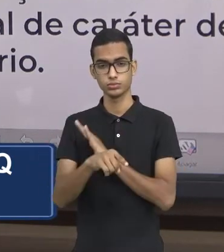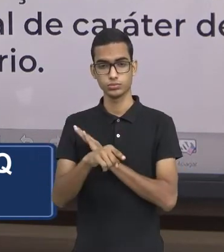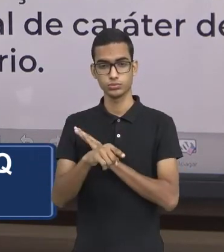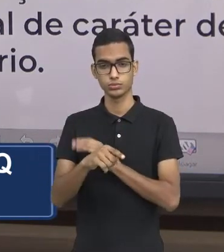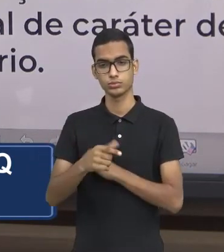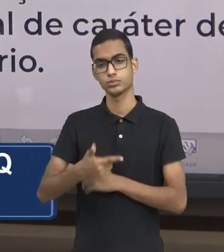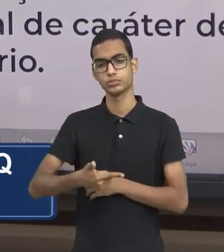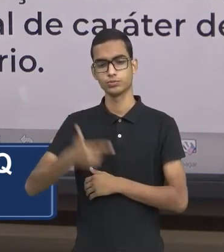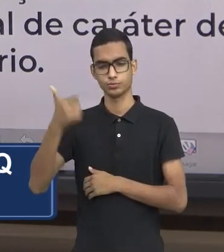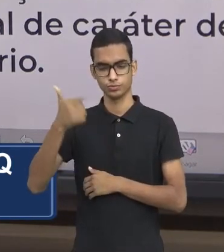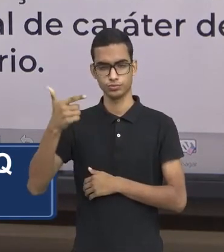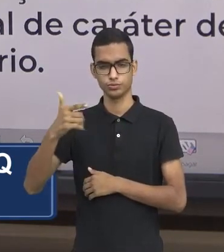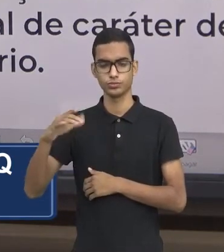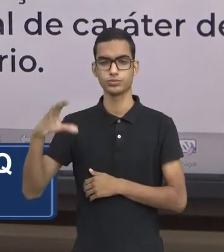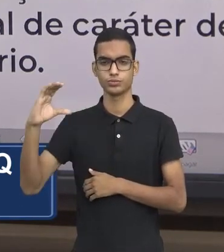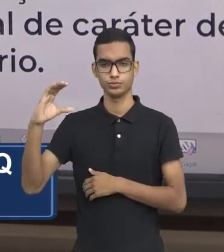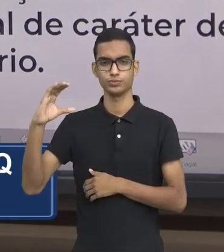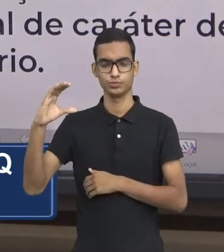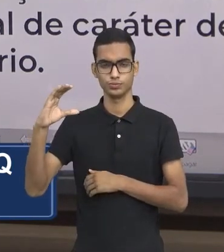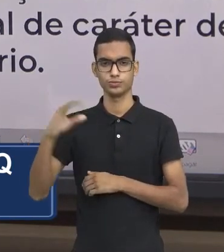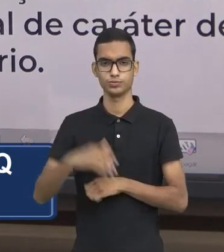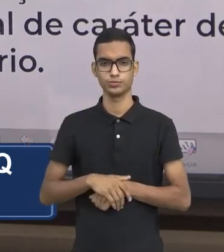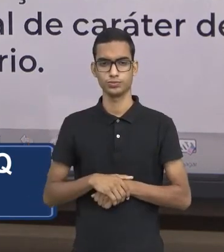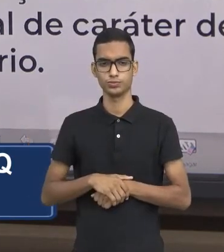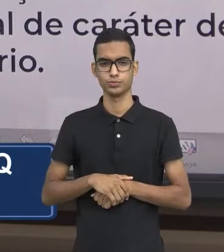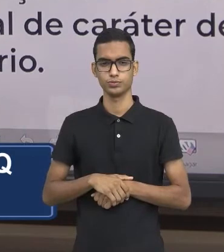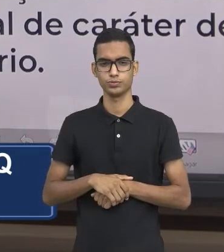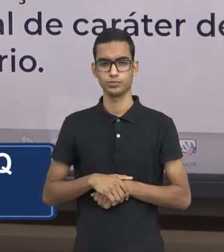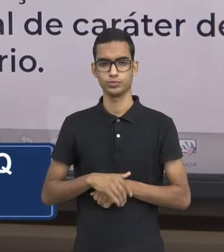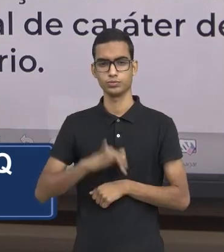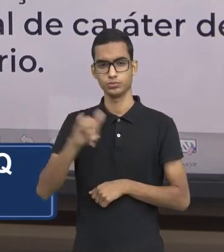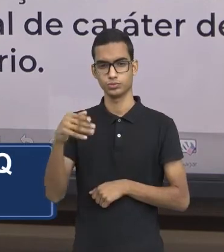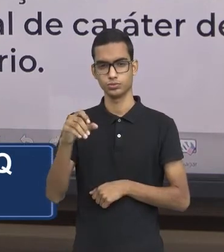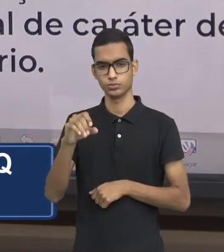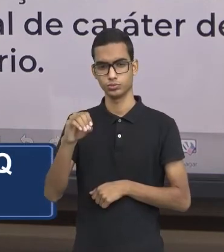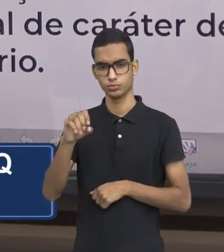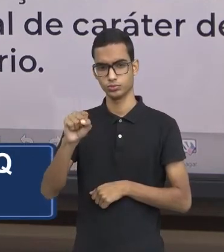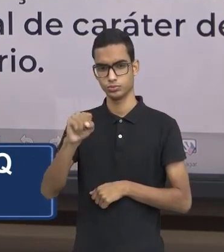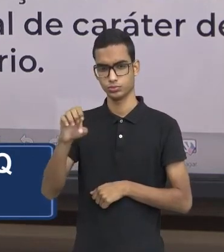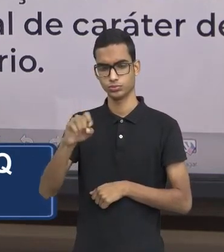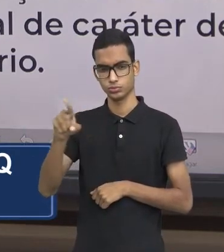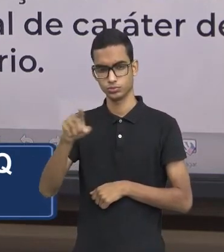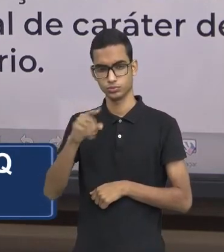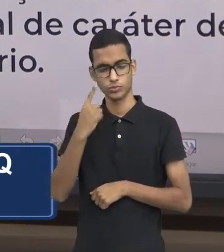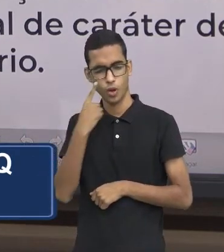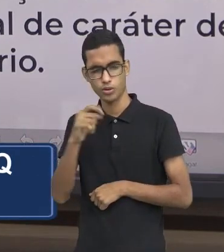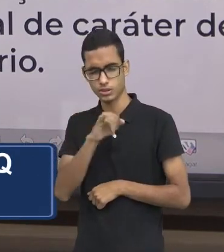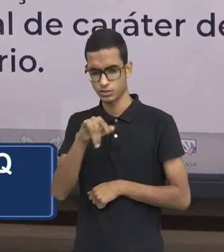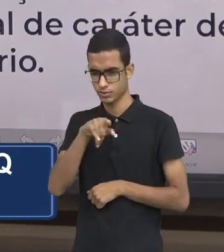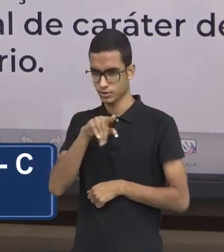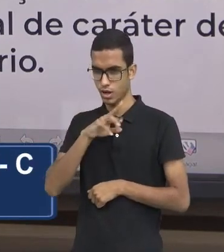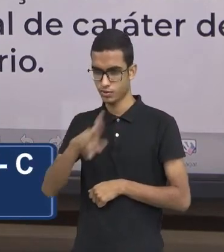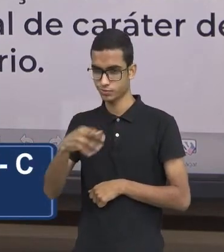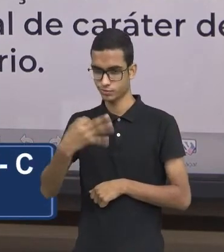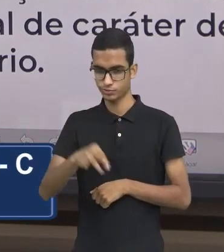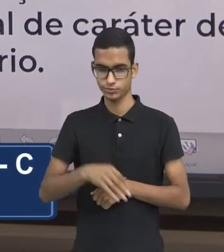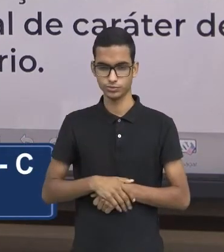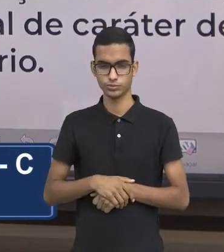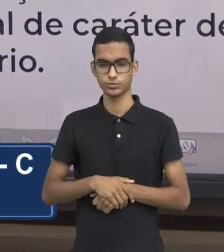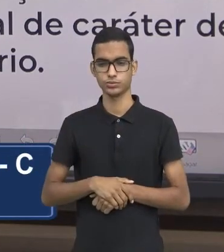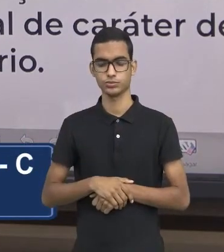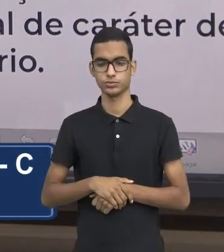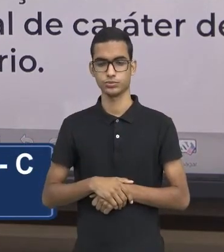questão 2, a letra C. José Roberto, vamos ver se você acertou a questão